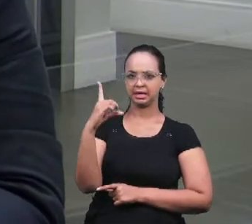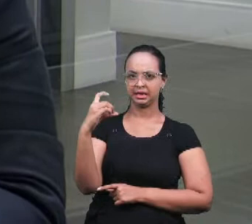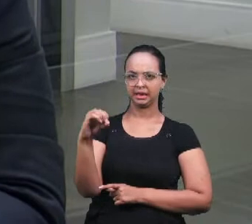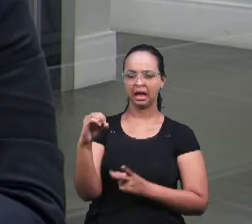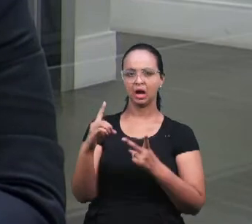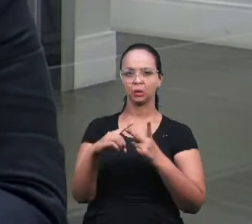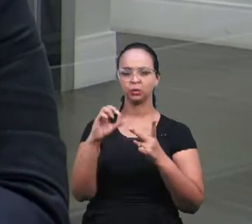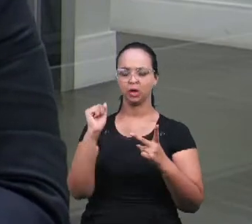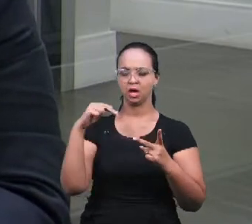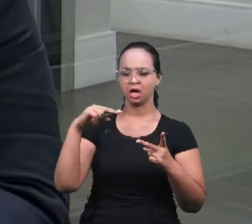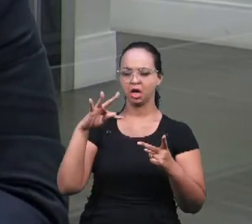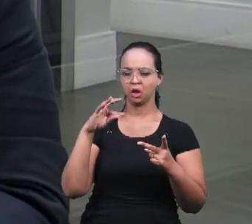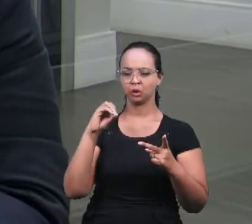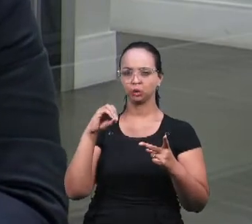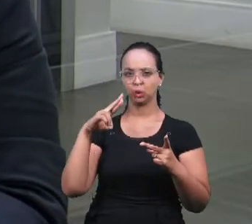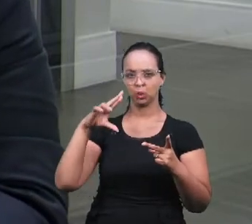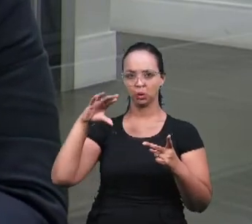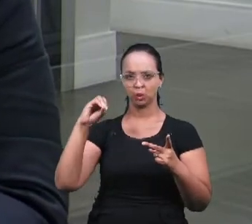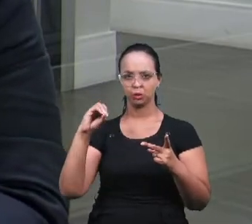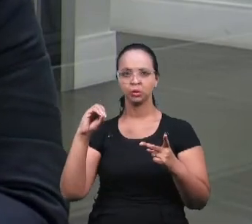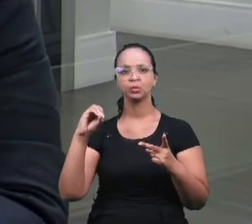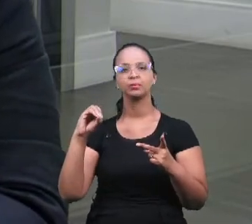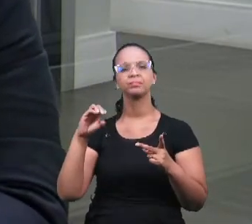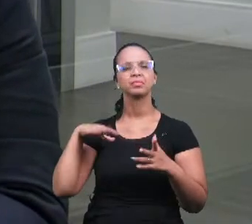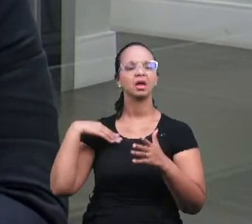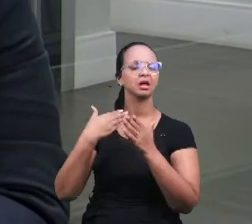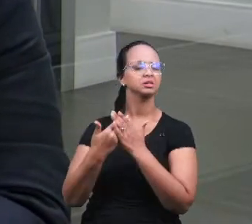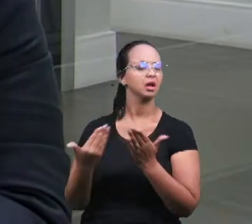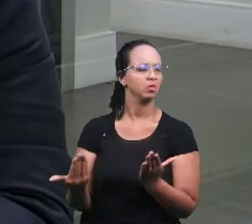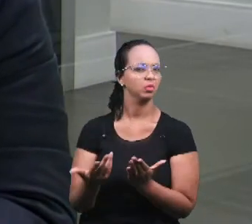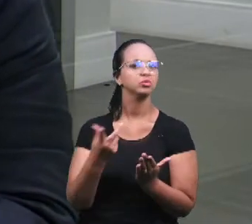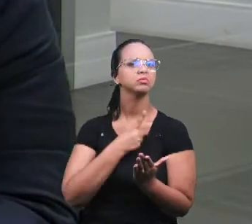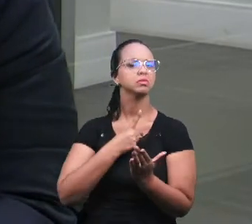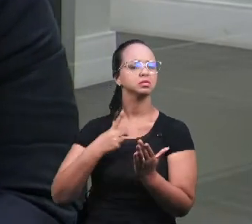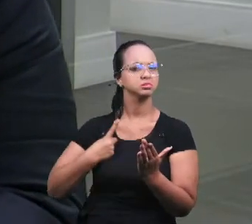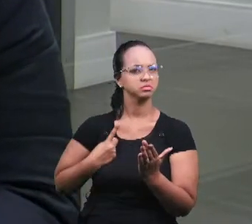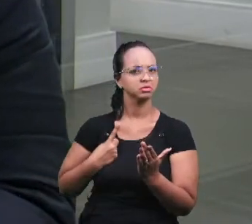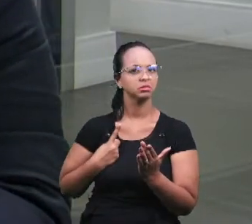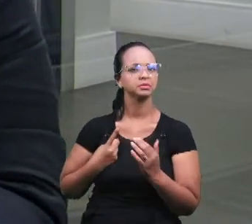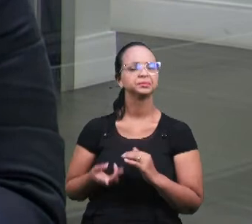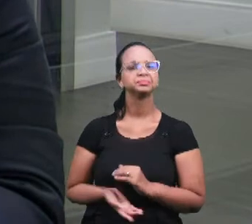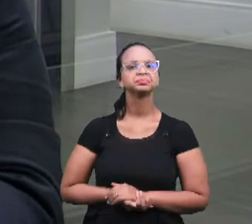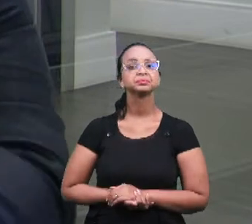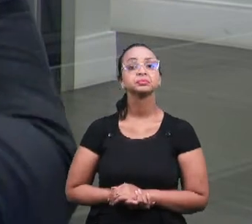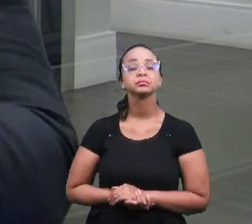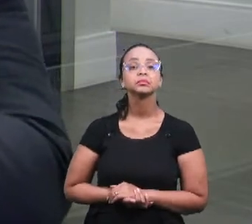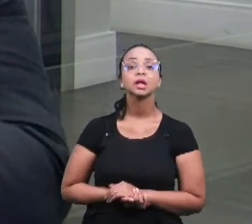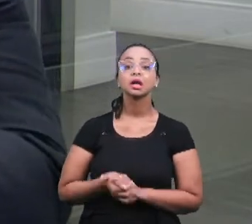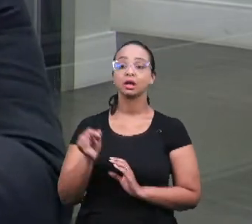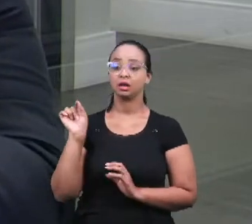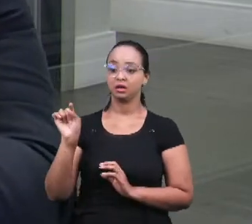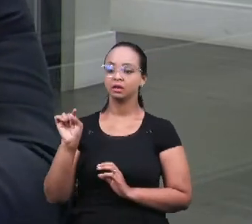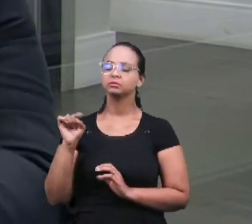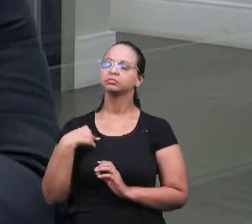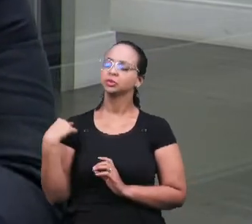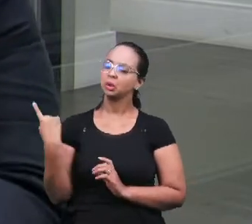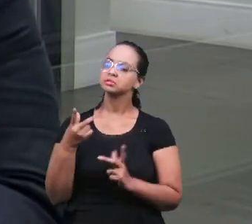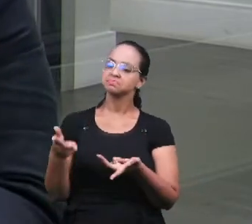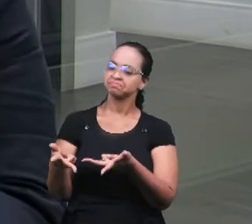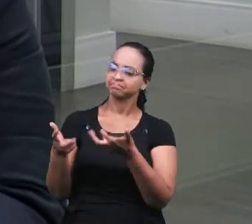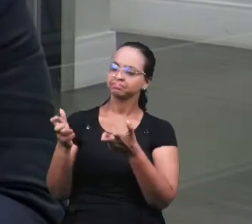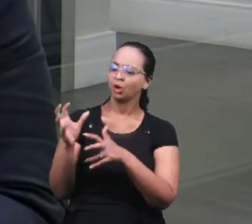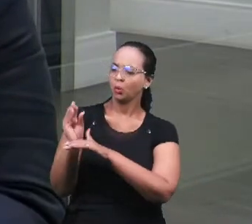Antônio Sério, né? Companheiros que estão até hoje servindo ao Senhor no ministério. Então isso foi uma coisa que chamou muita atenção, o cuidado